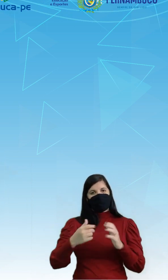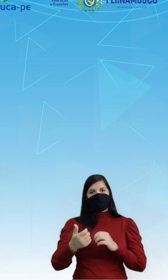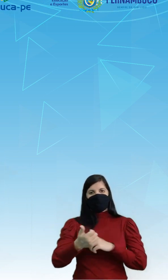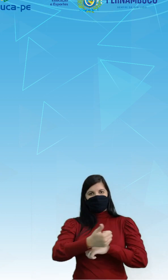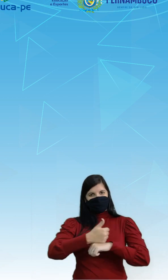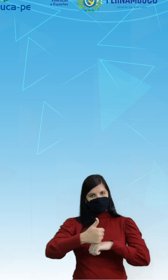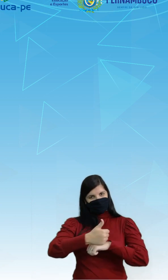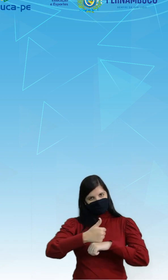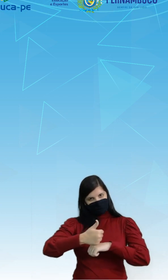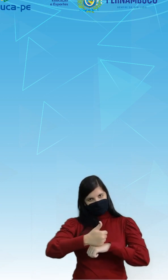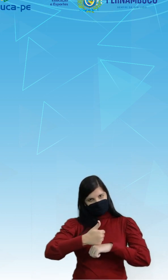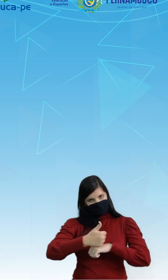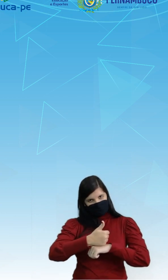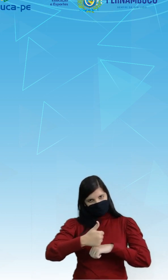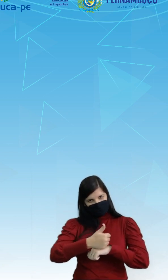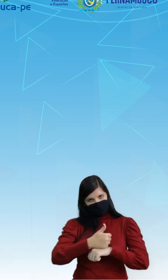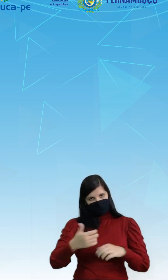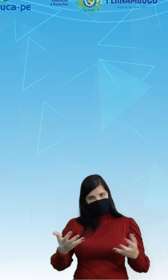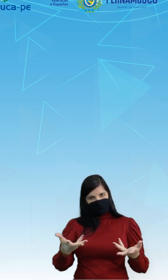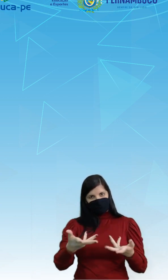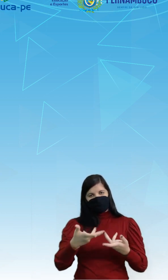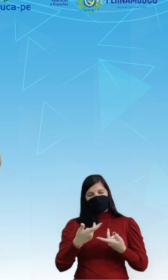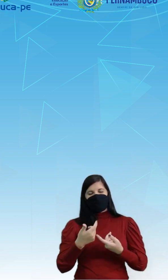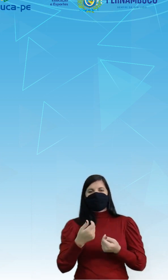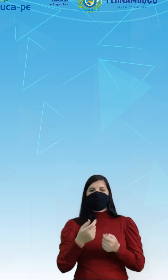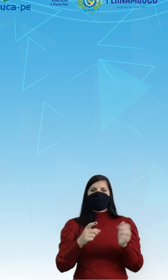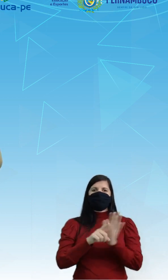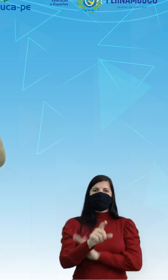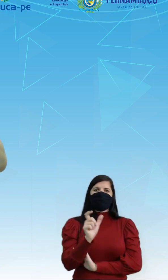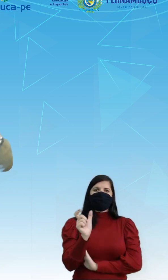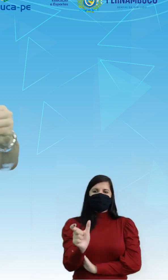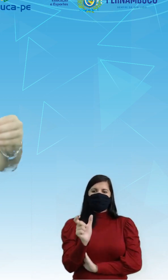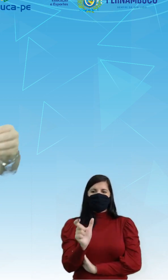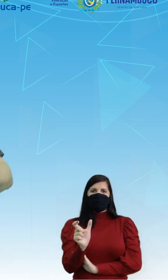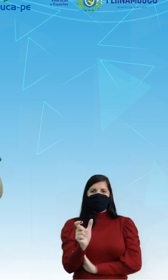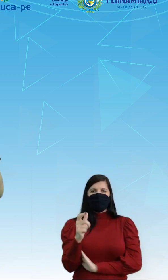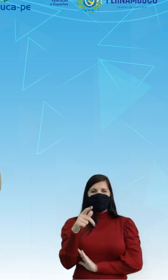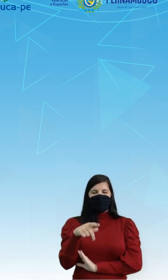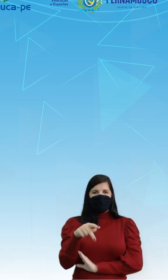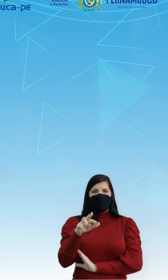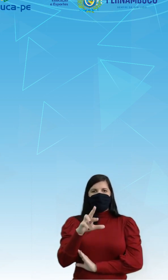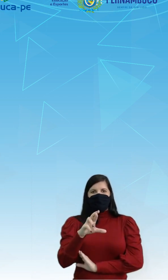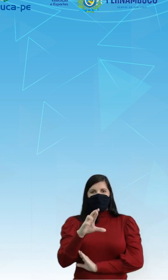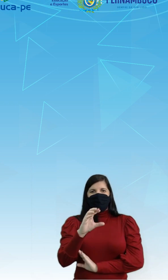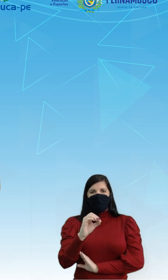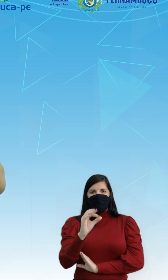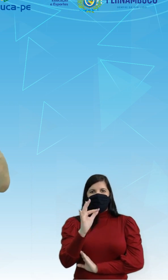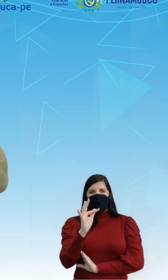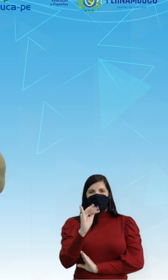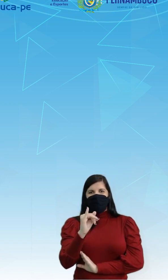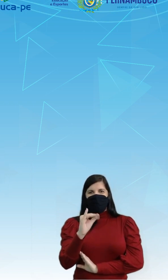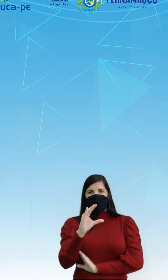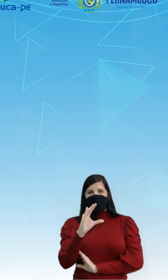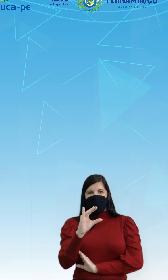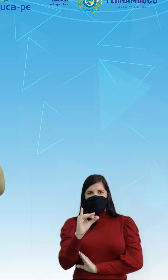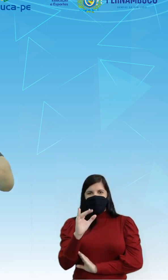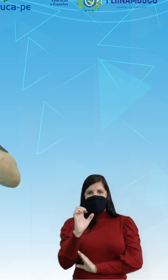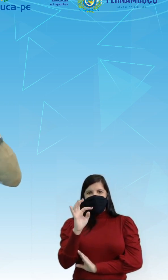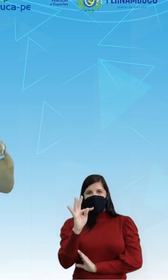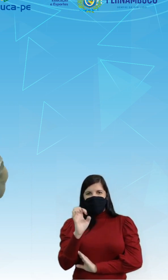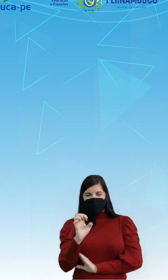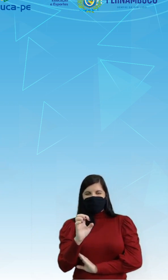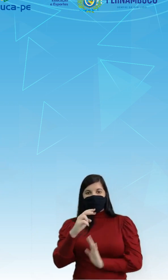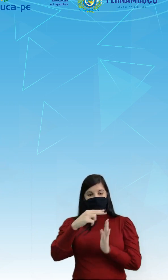proficiente, você pode me dizer, mas professor, que palavra é essa? Proficiente. Um proficiente é aquele que tem uma leitura,